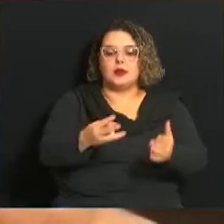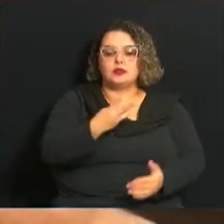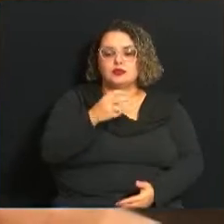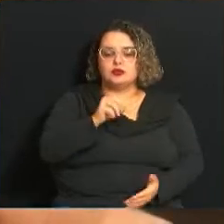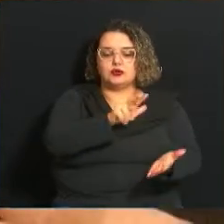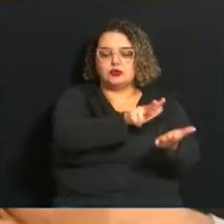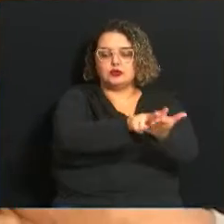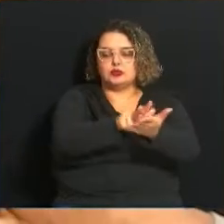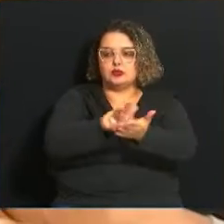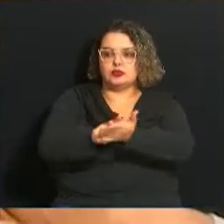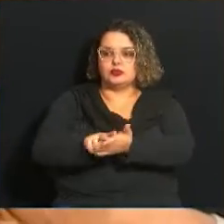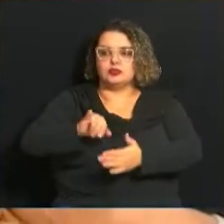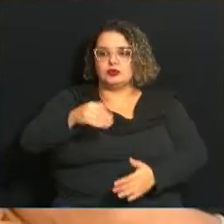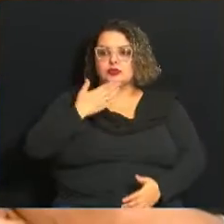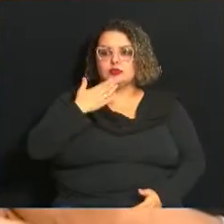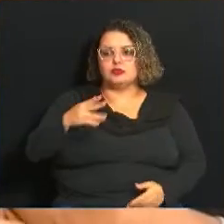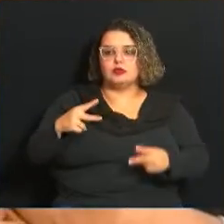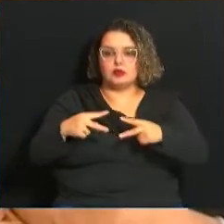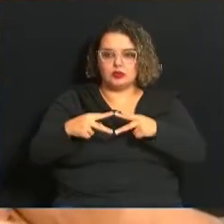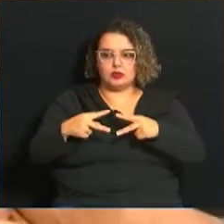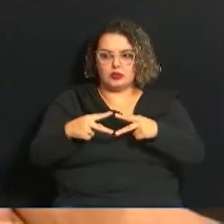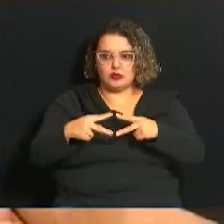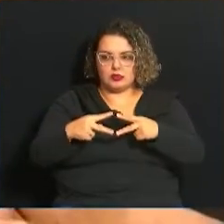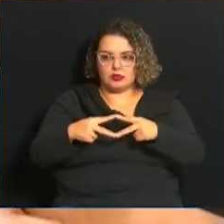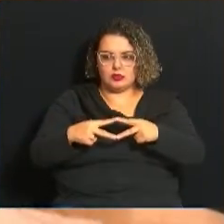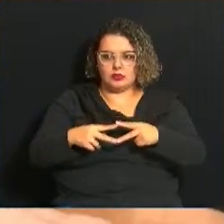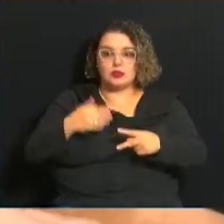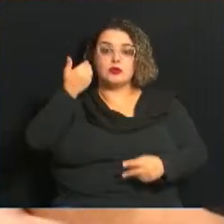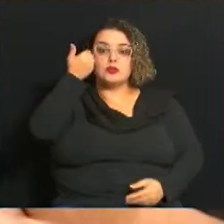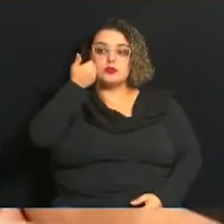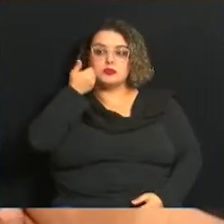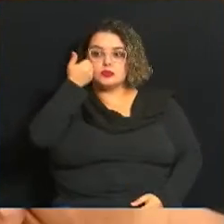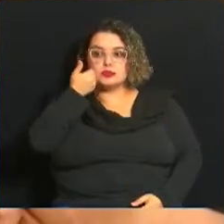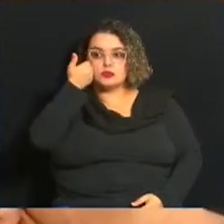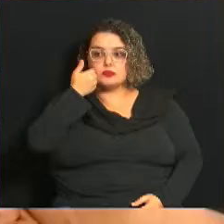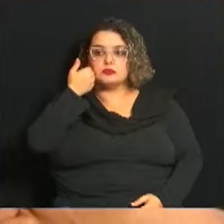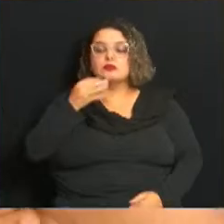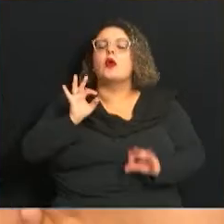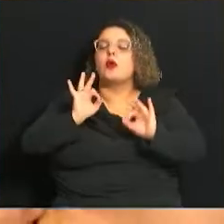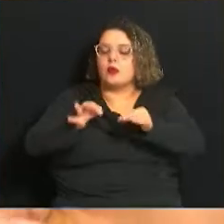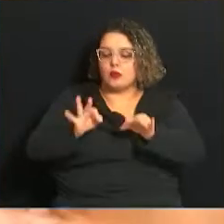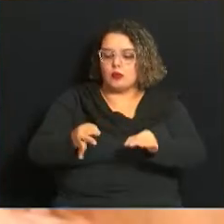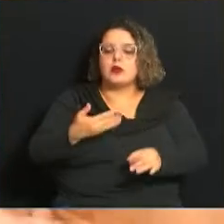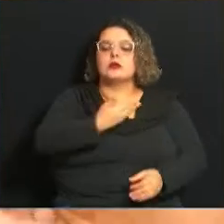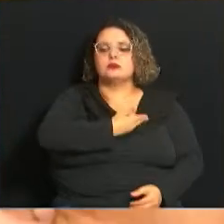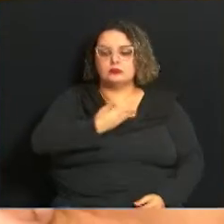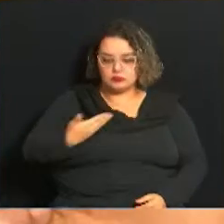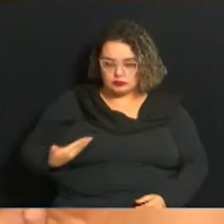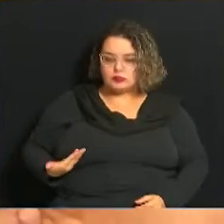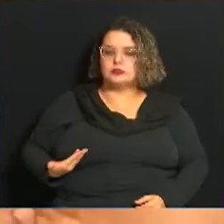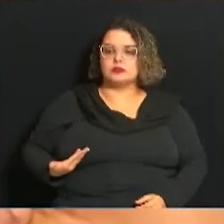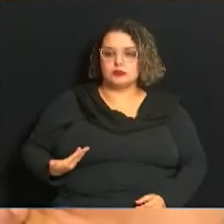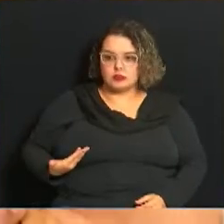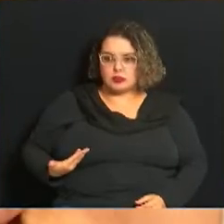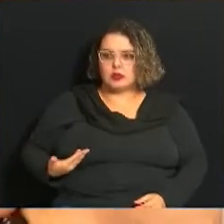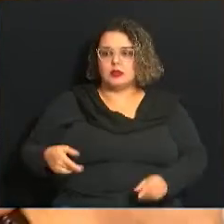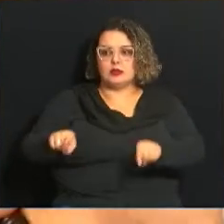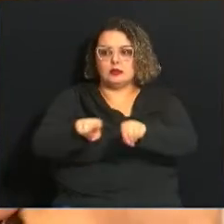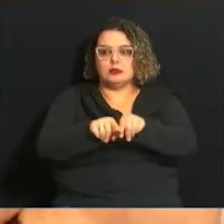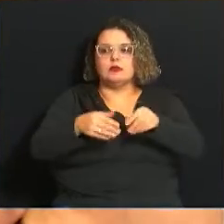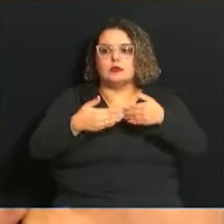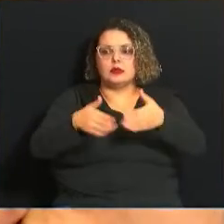em Jaguariúna, Paulínia e Santa Bárbara do Oeste foi reafirmada pelo governo do estado, tanto quanto a abertura dos leitos